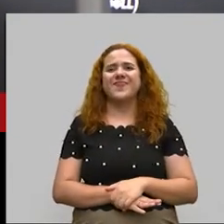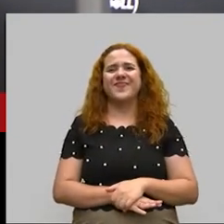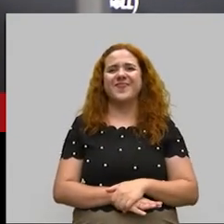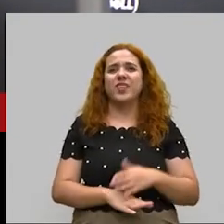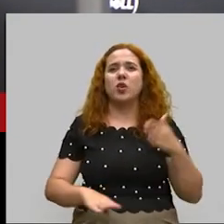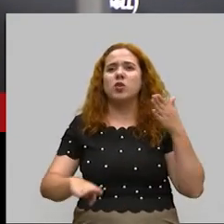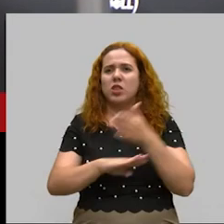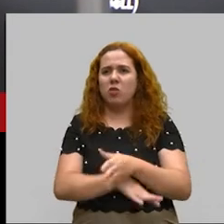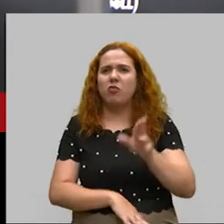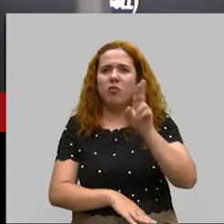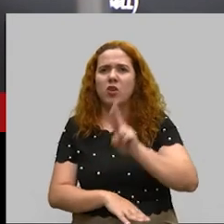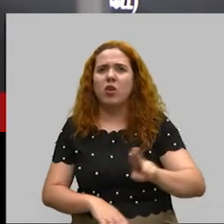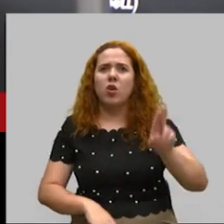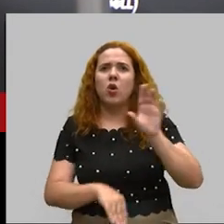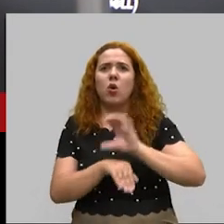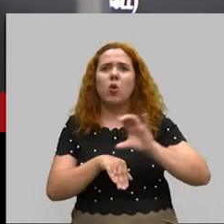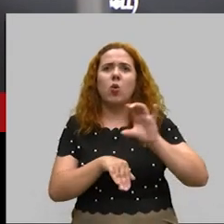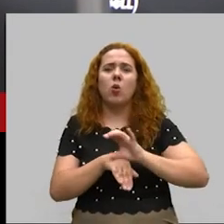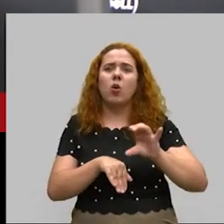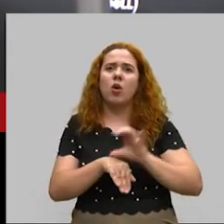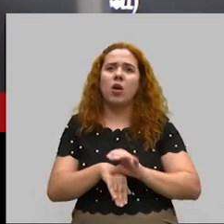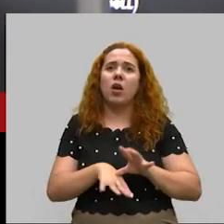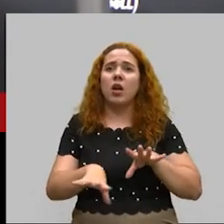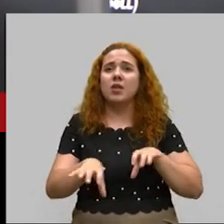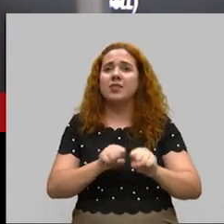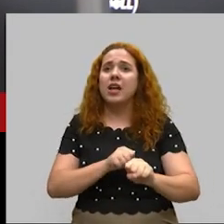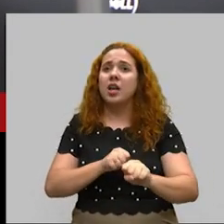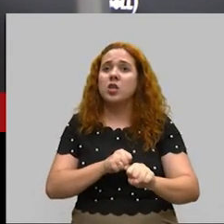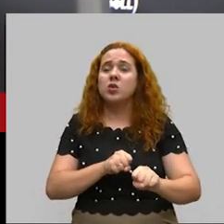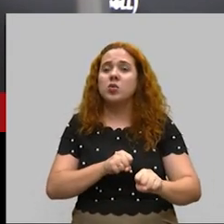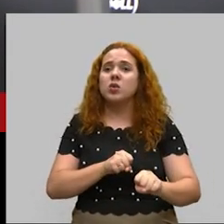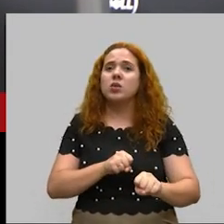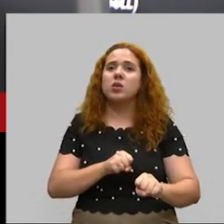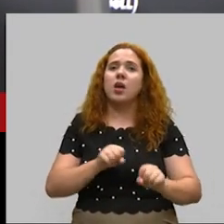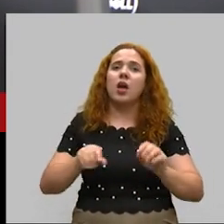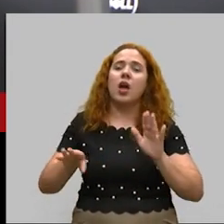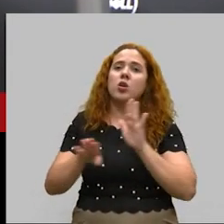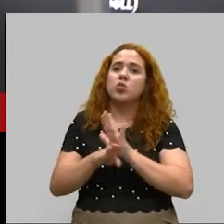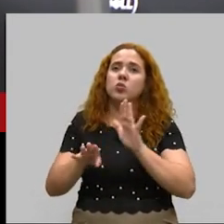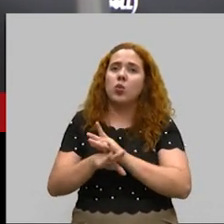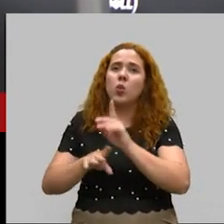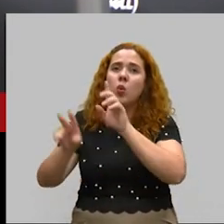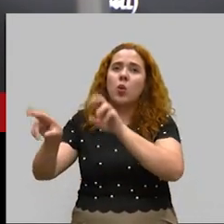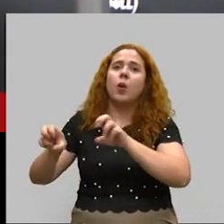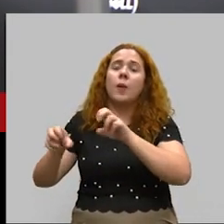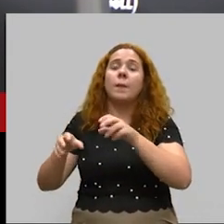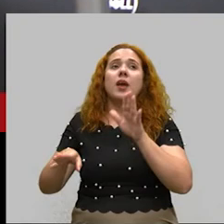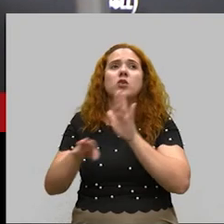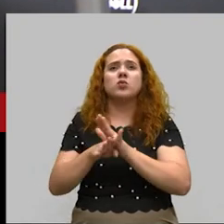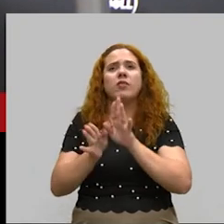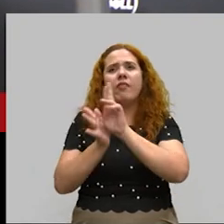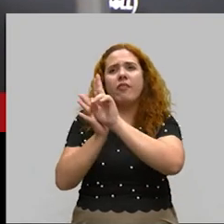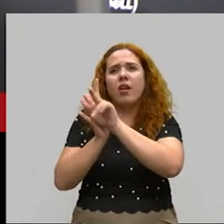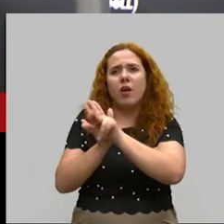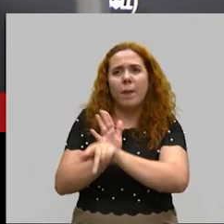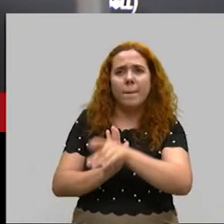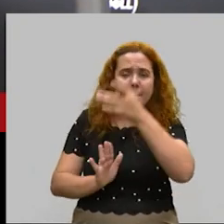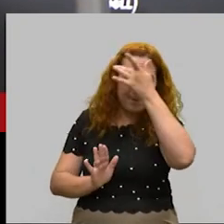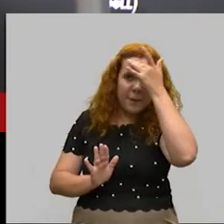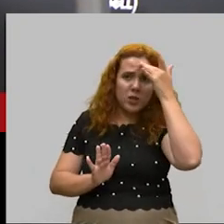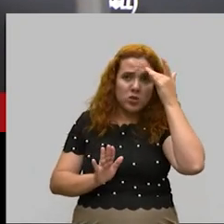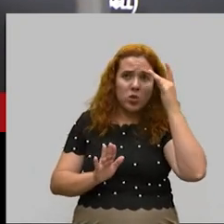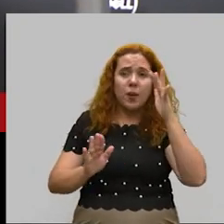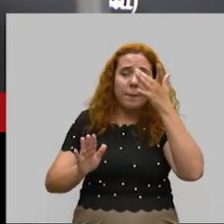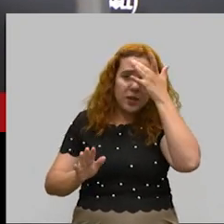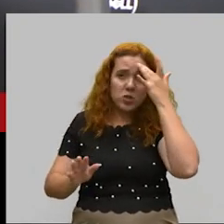universidade que tem um curso como a licenciatura em educação do Campo né que propõe trazer de diversidade trazer pessoas né do campo trazer